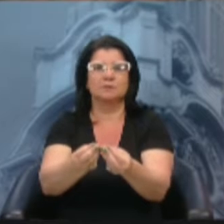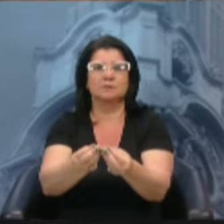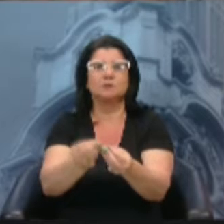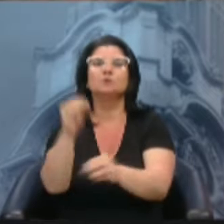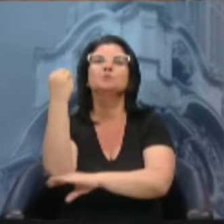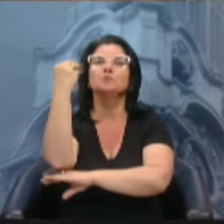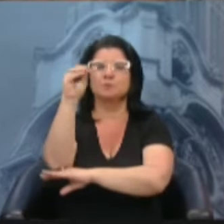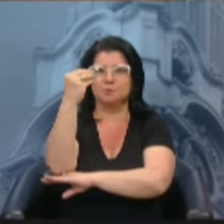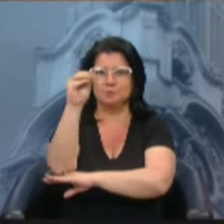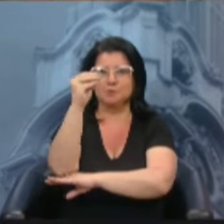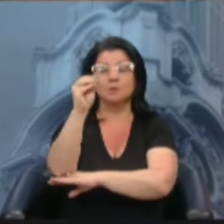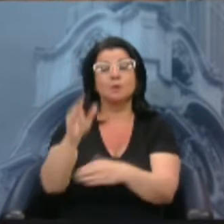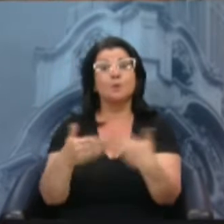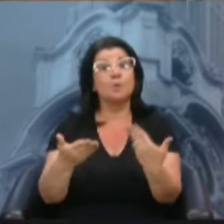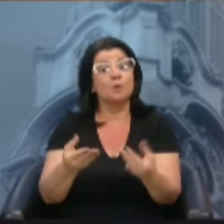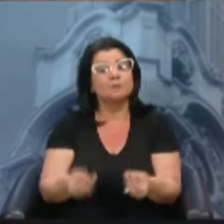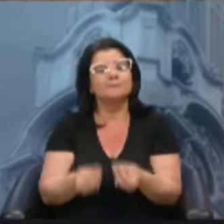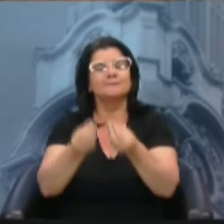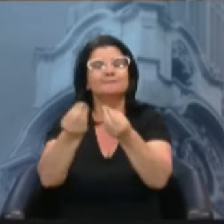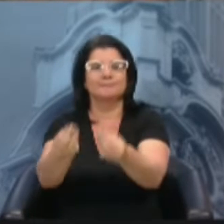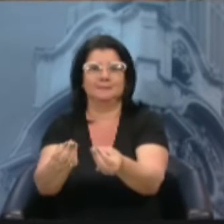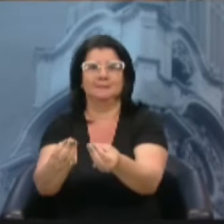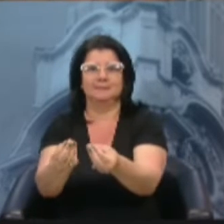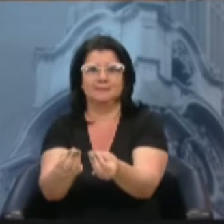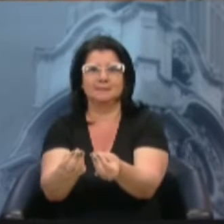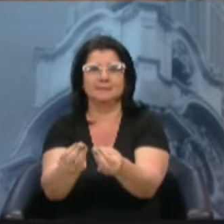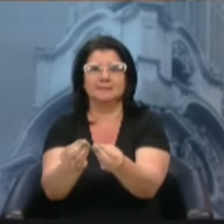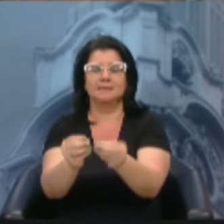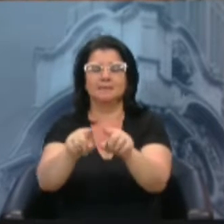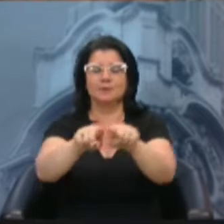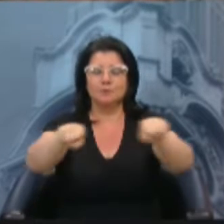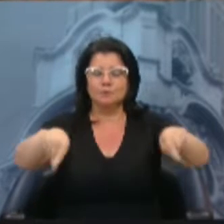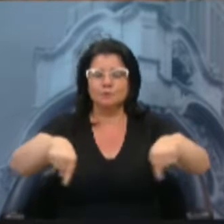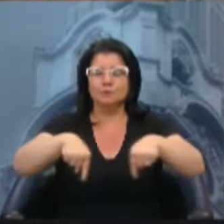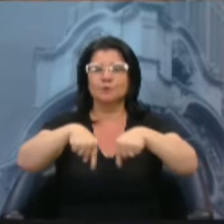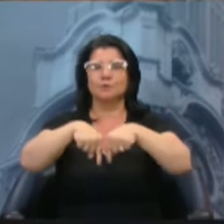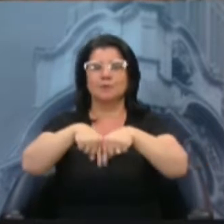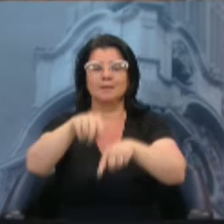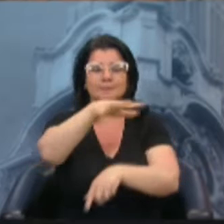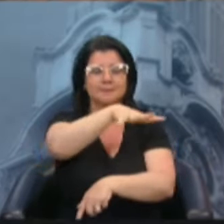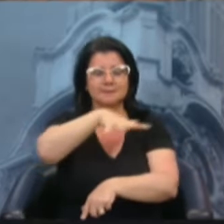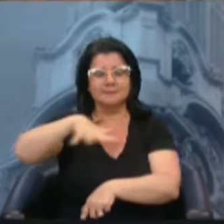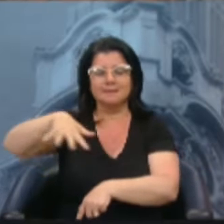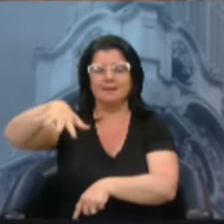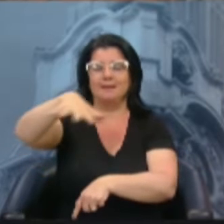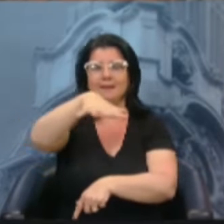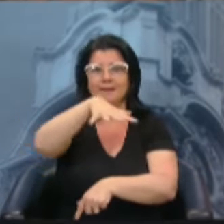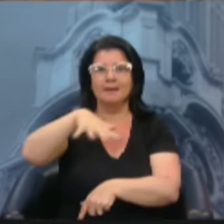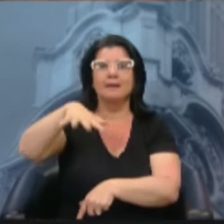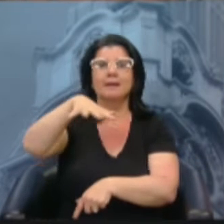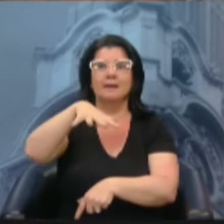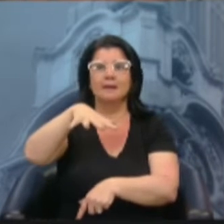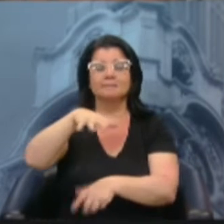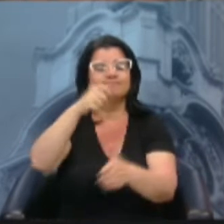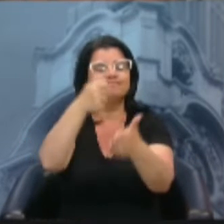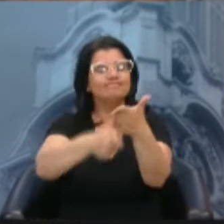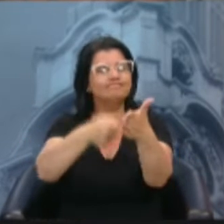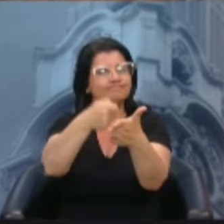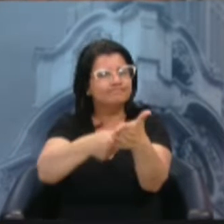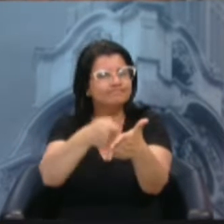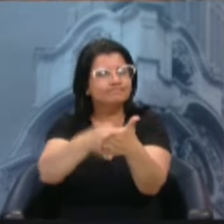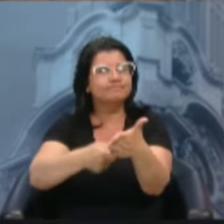concedeu o regime urbanístico para essas duas áreas. Como, né, a maioria de vocês aqui sabe, na tentativa,